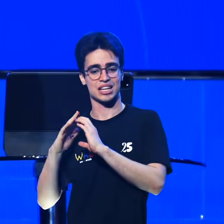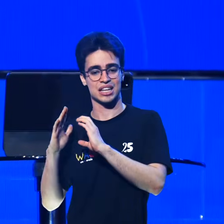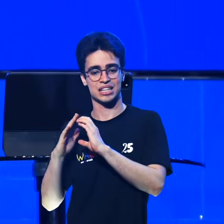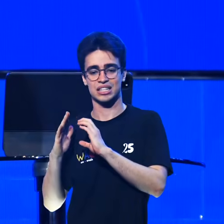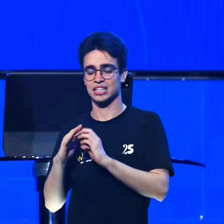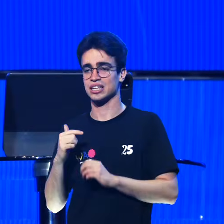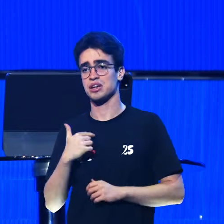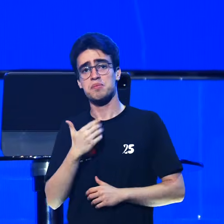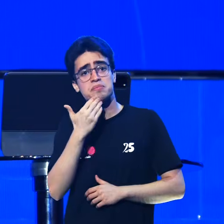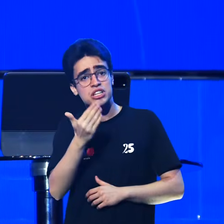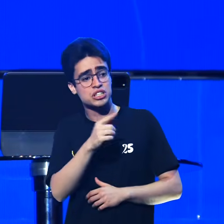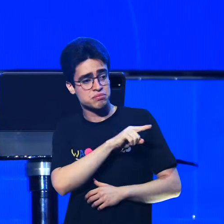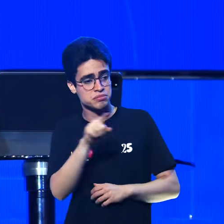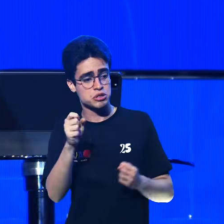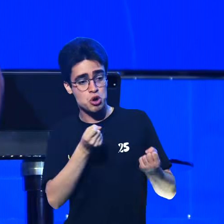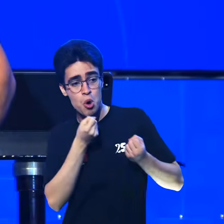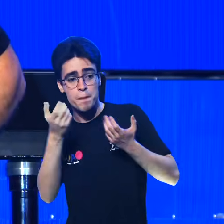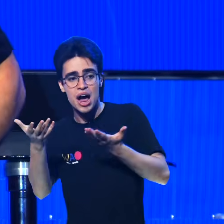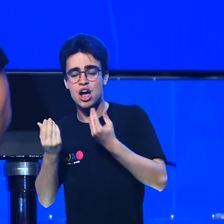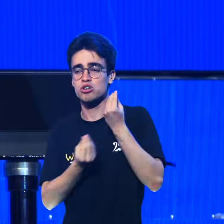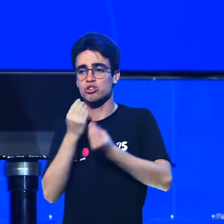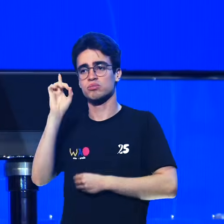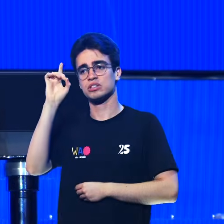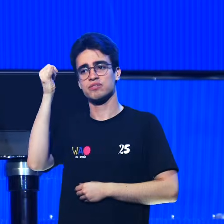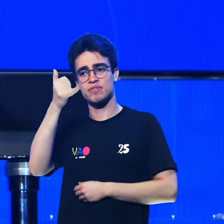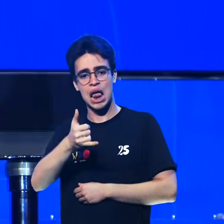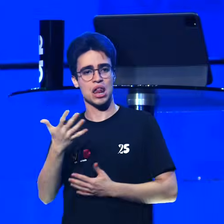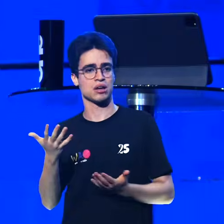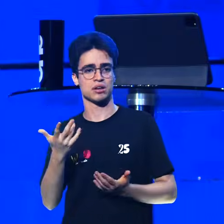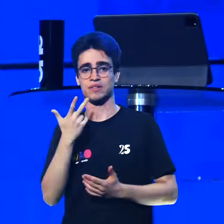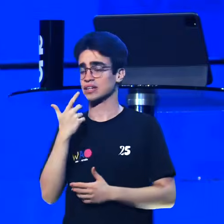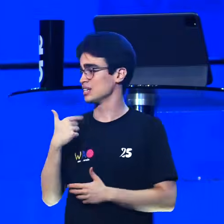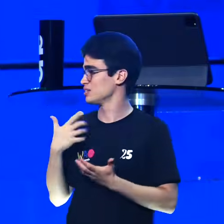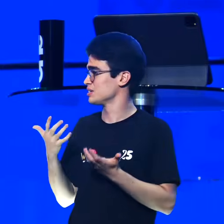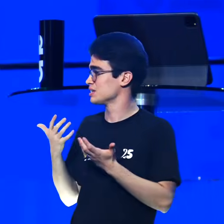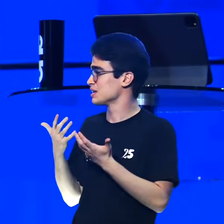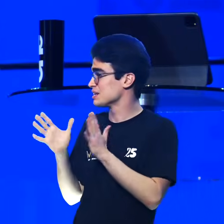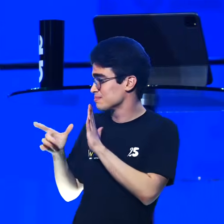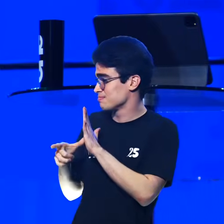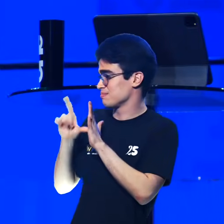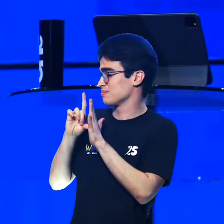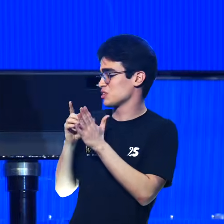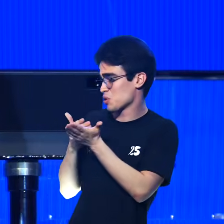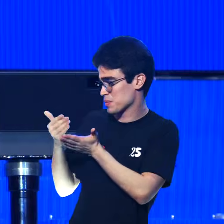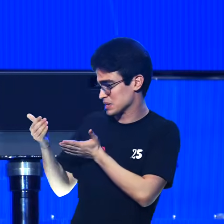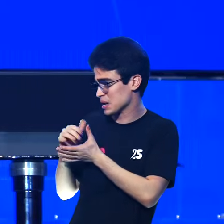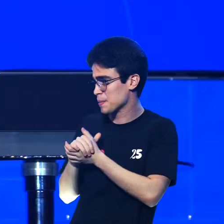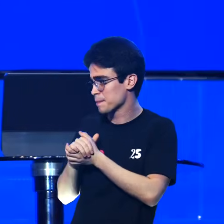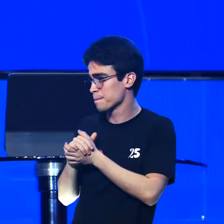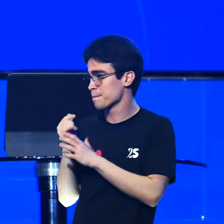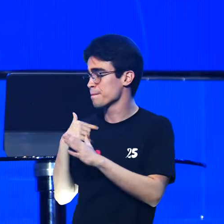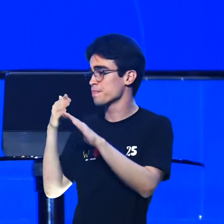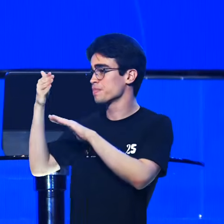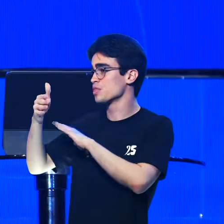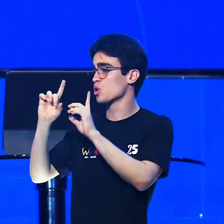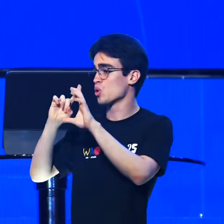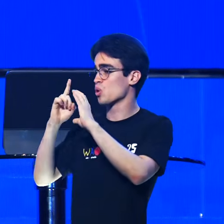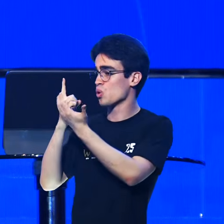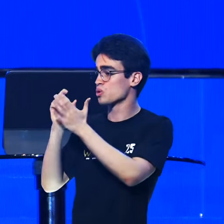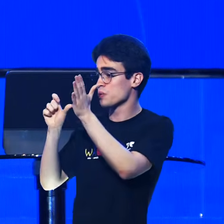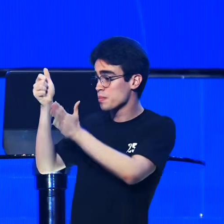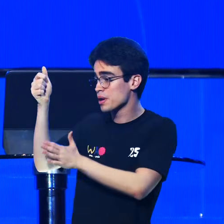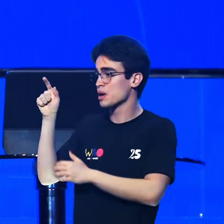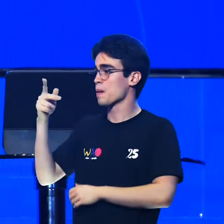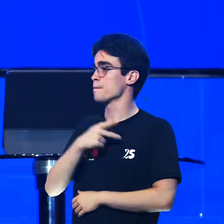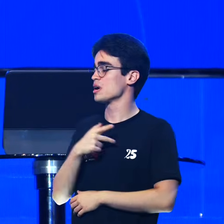para eles compartilharem o que Deus falou durante o período de jejum. Ele diz: eu quero começar um pouquinho antes. Primeira vez que eu fui no culto, o pastor disse